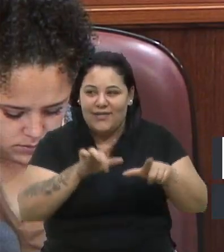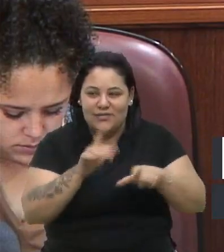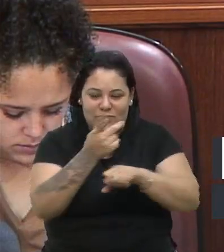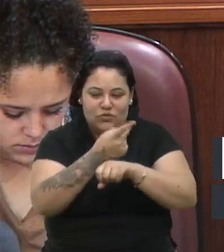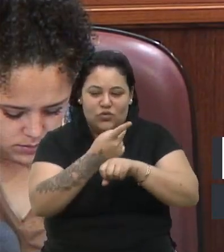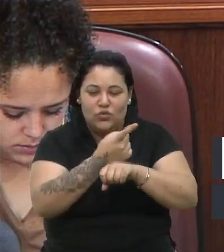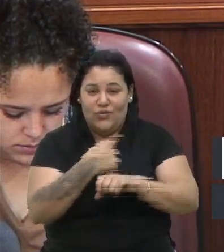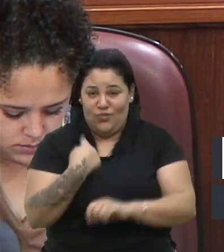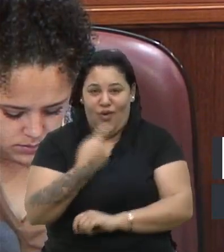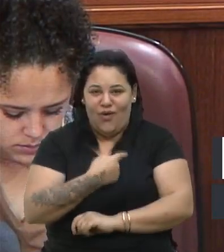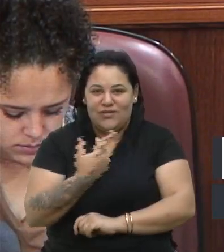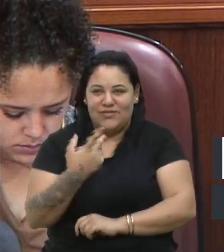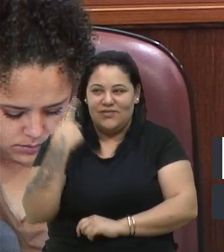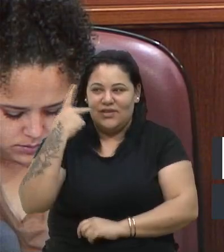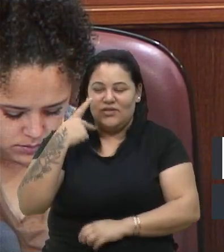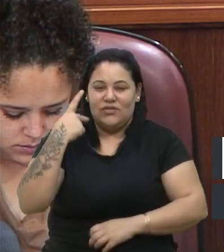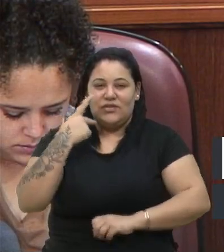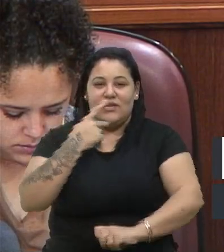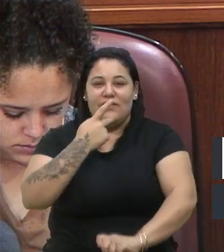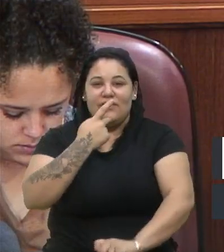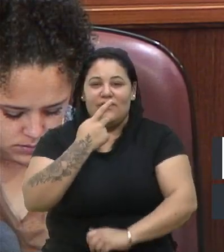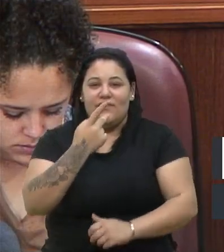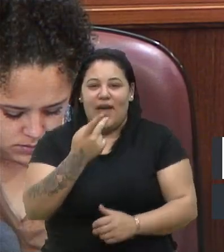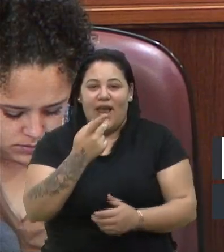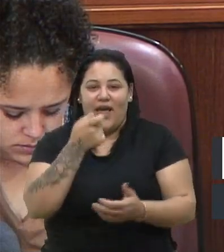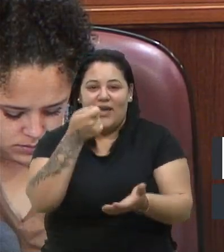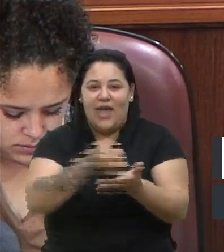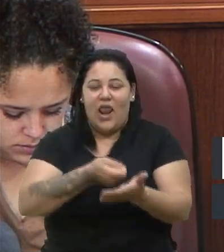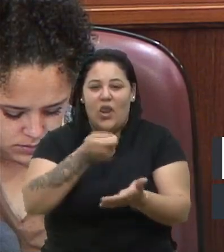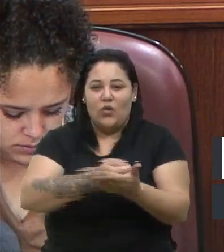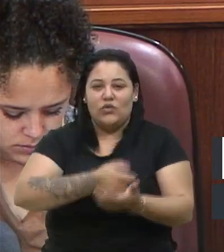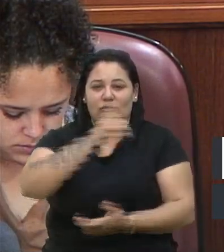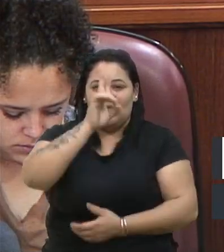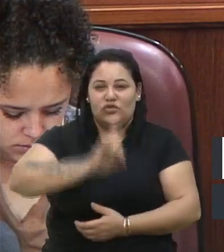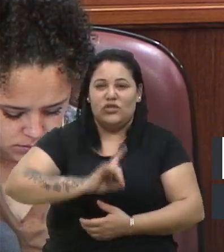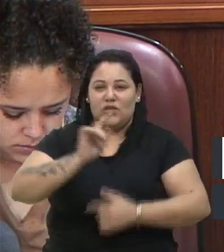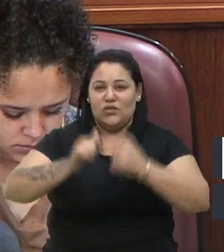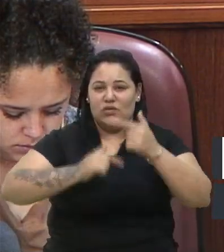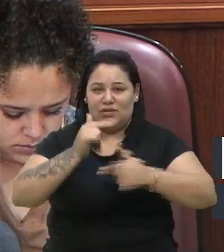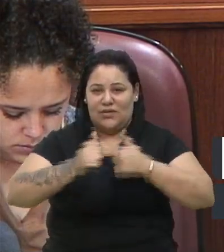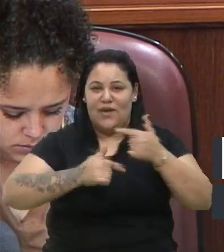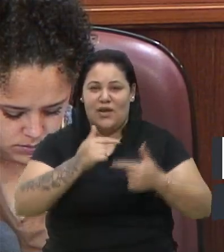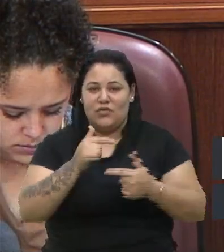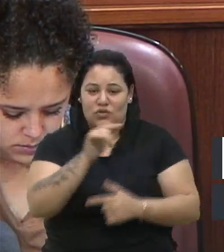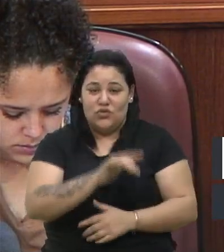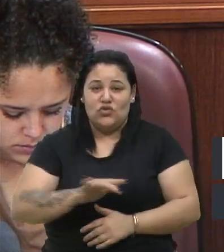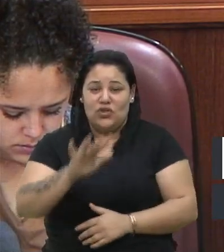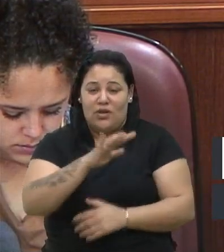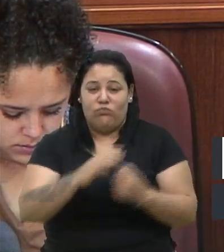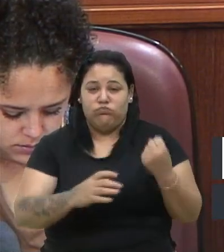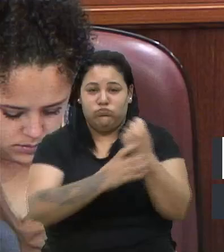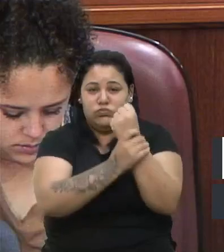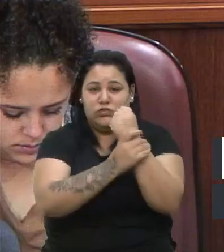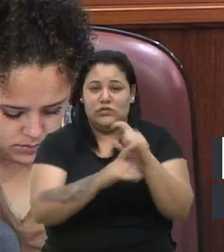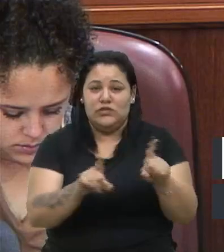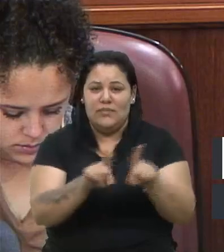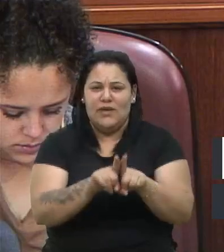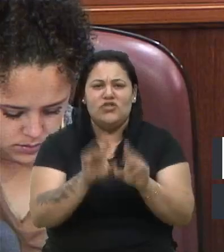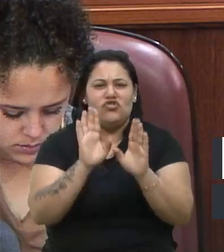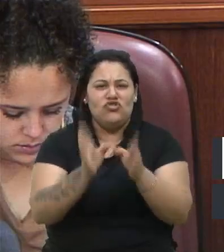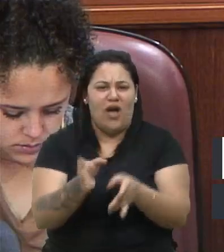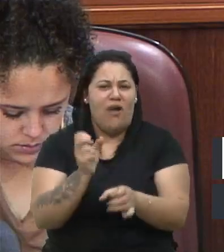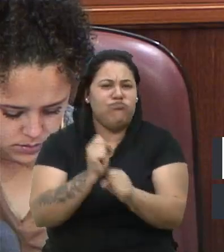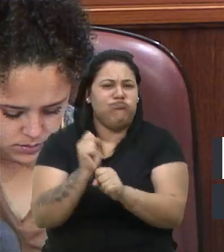dizer que a luta pelos direitos dos trabalhadores e das trabalhadoras em segurança é algo